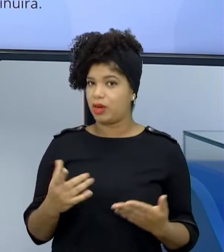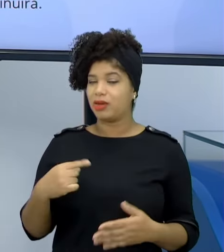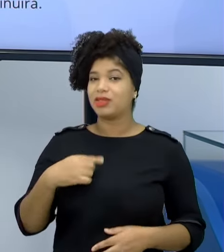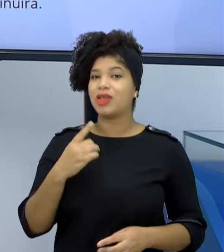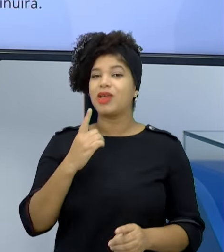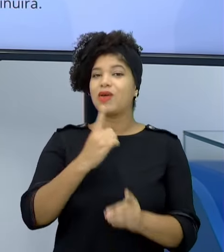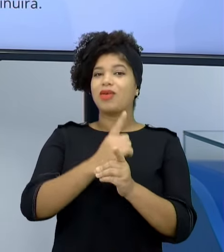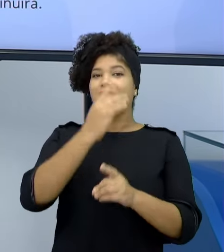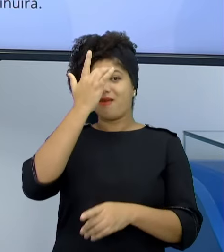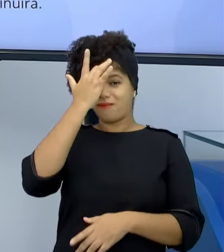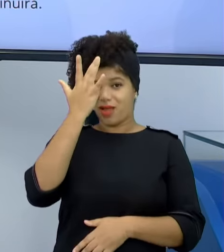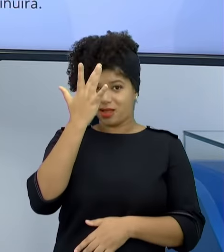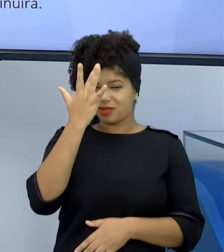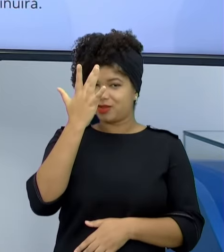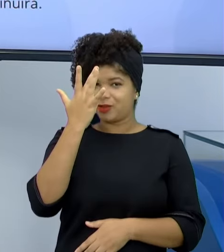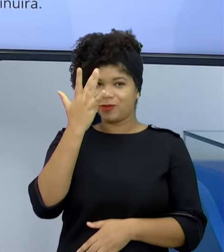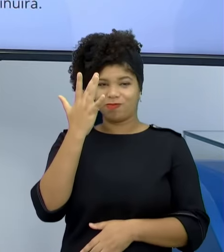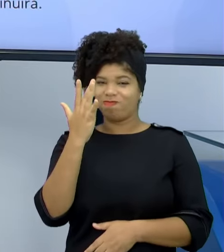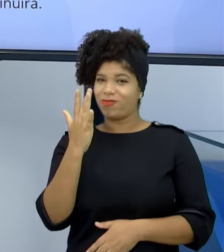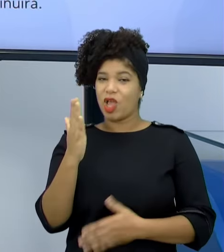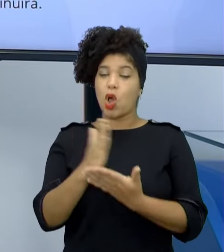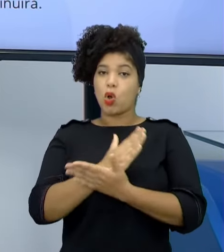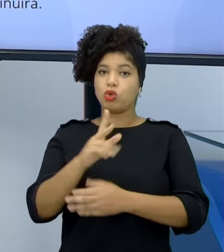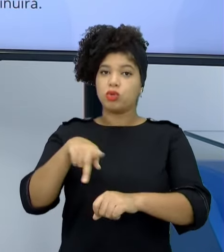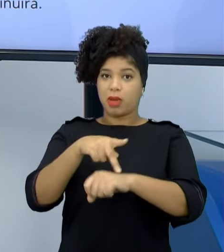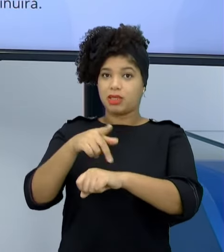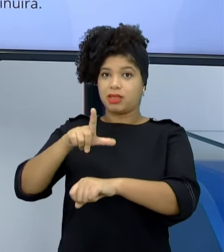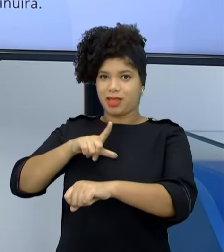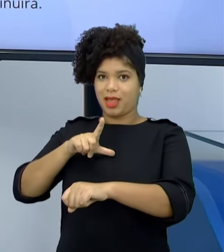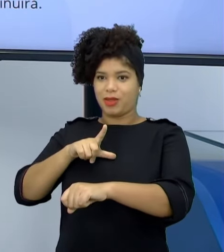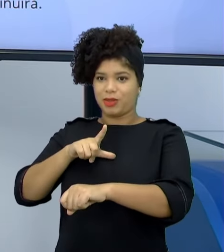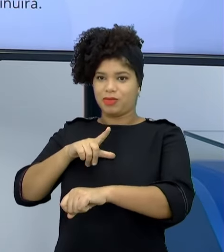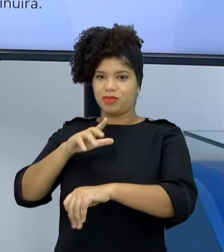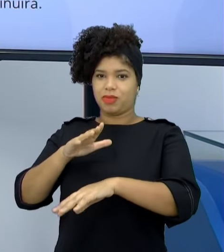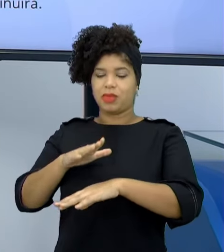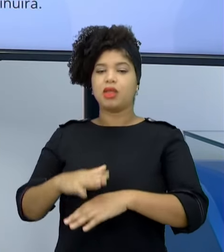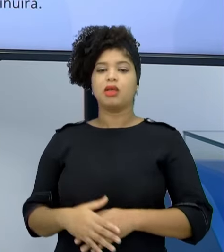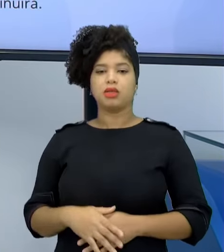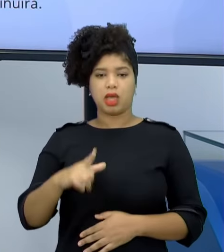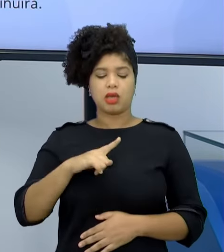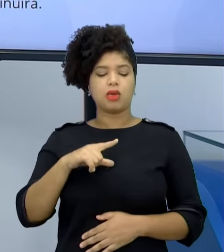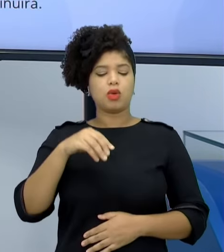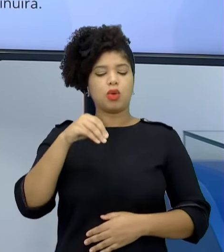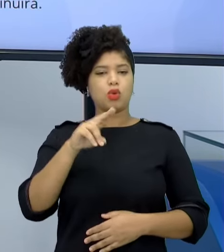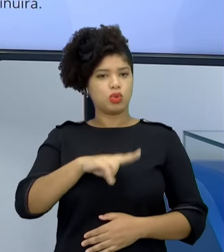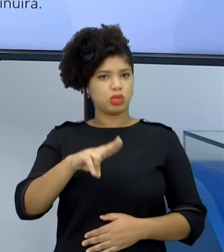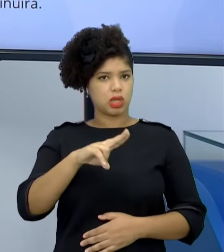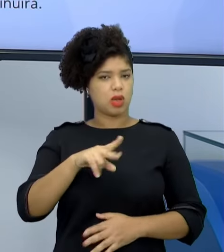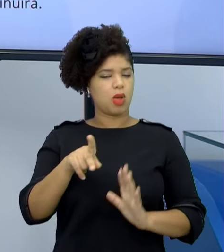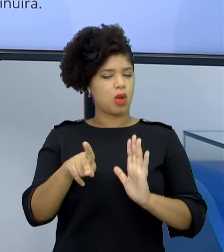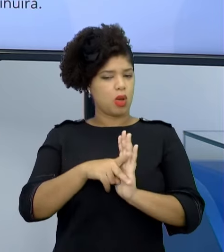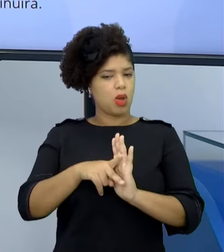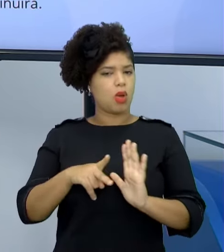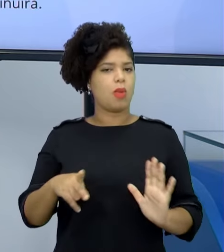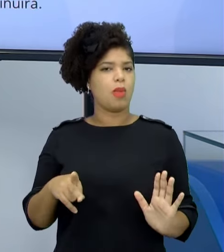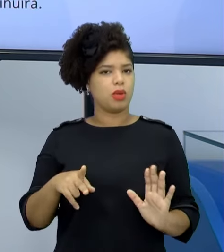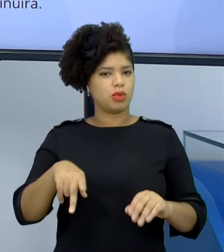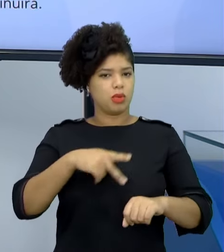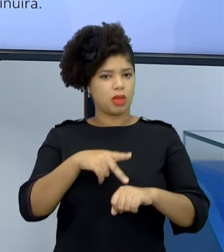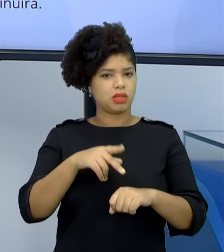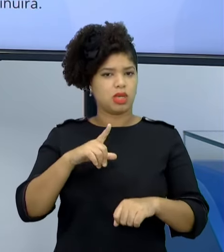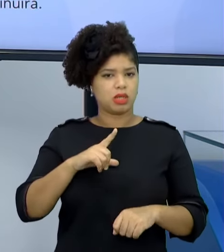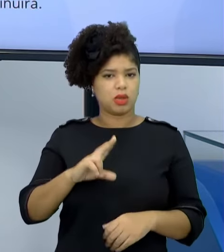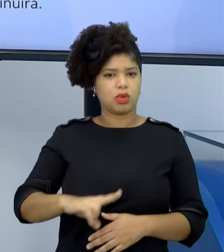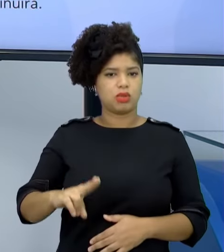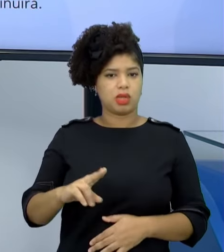alguns países que têm semicondutores, mas não fabricam, né, as peças que usam semicondutores, aí é